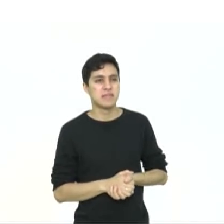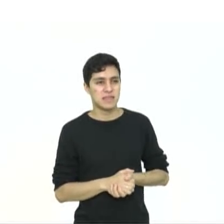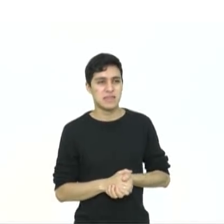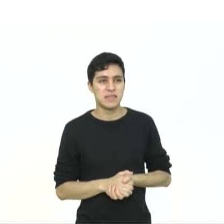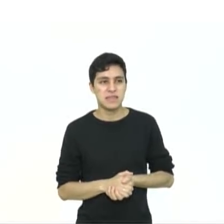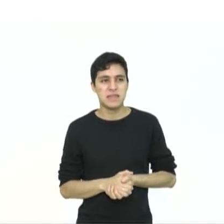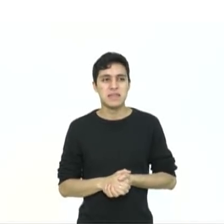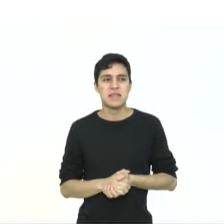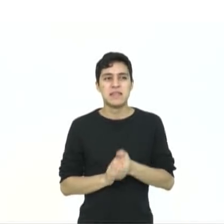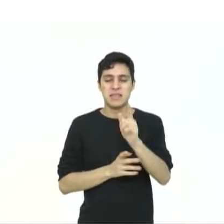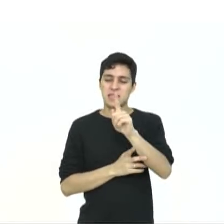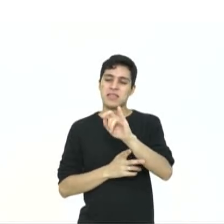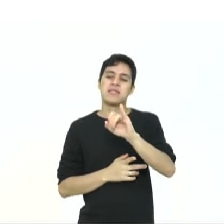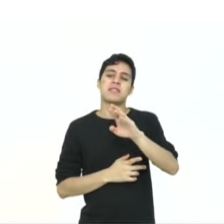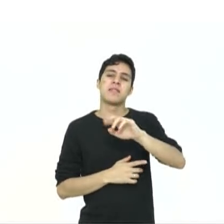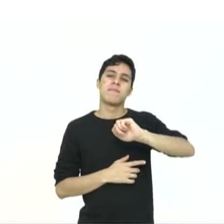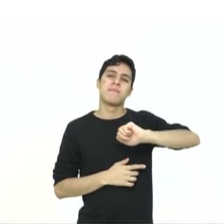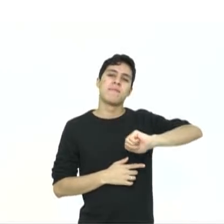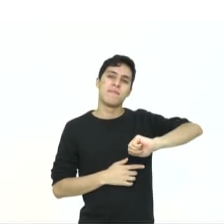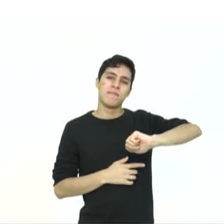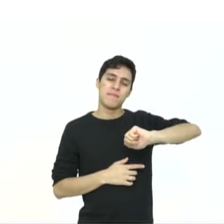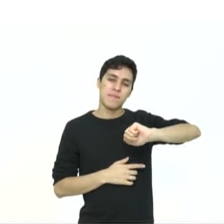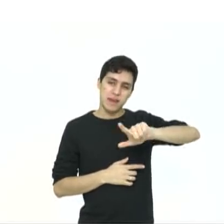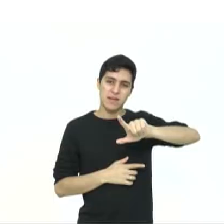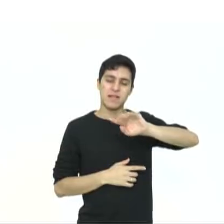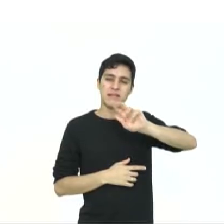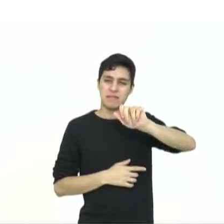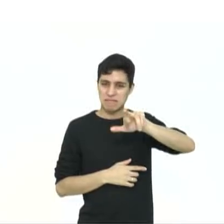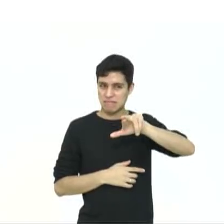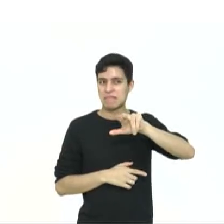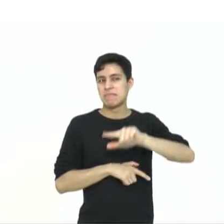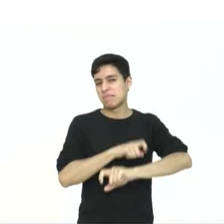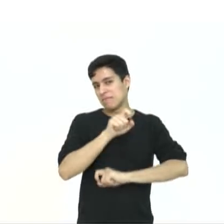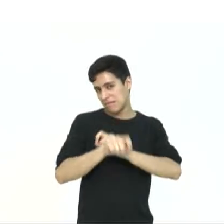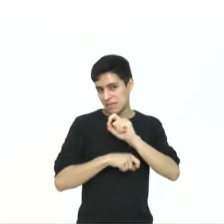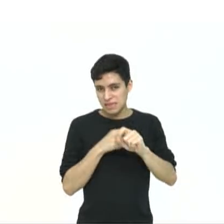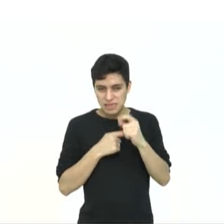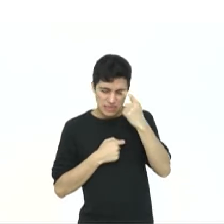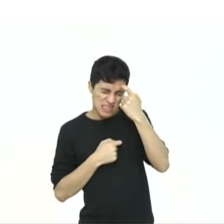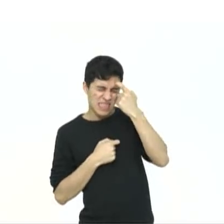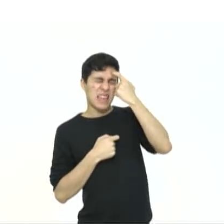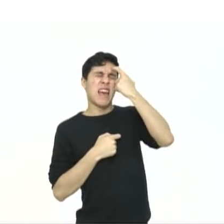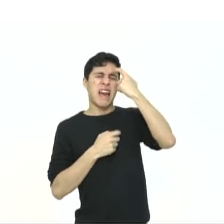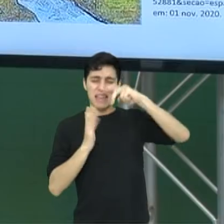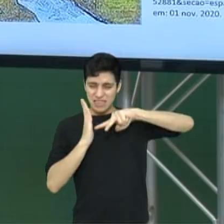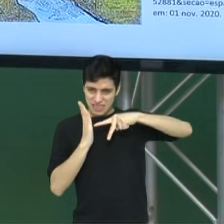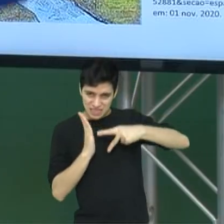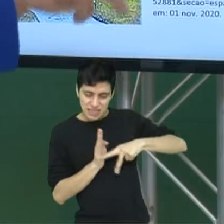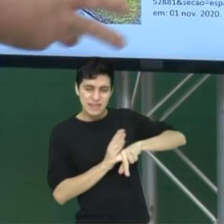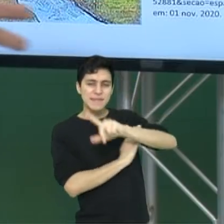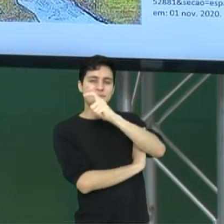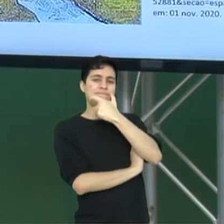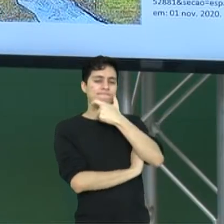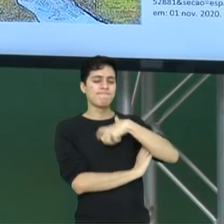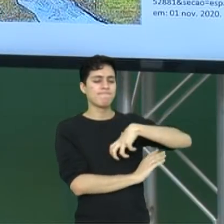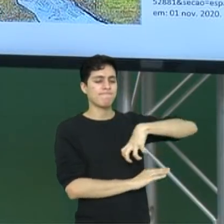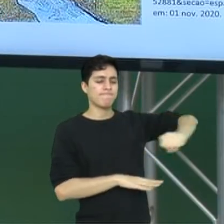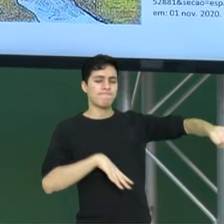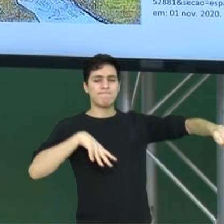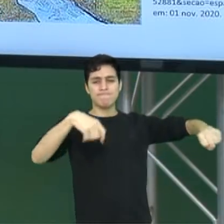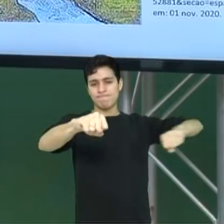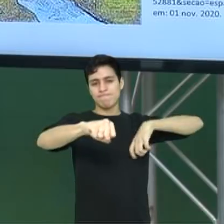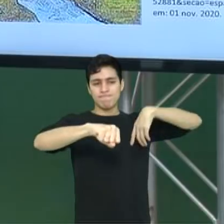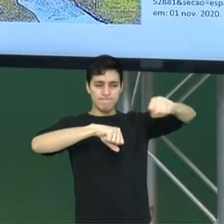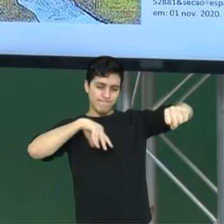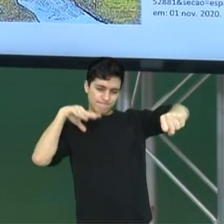Gibraltar, Estreito de Gibraltar, aqui em cima. Olha que beleza. Então, a Inglaterra dominando várias regiões.